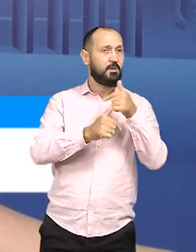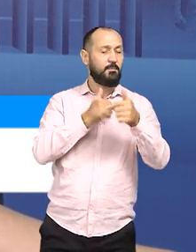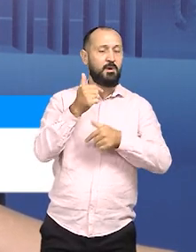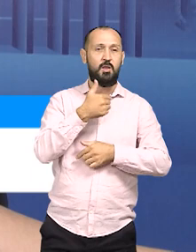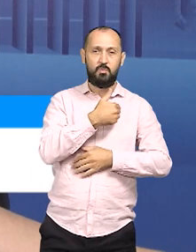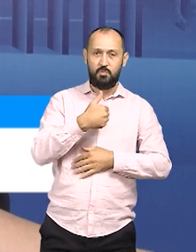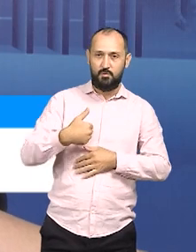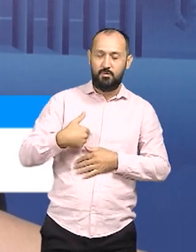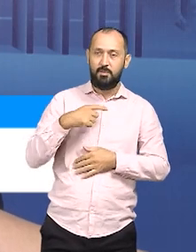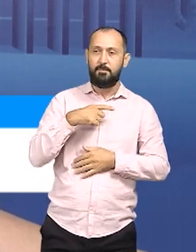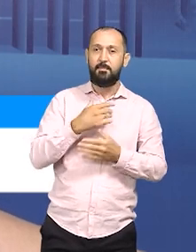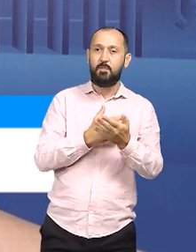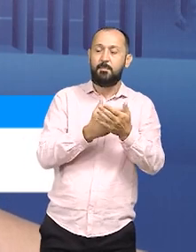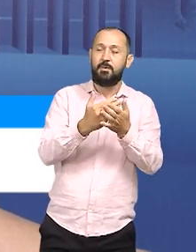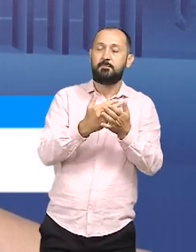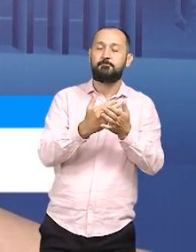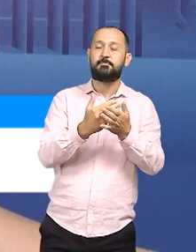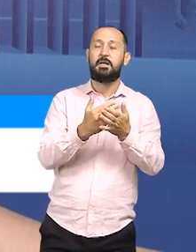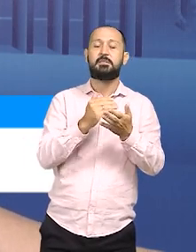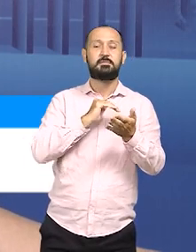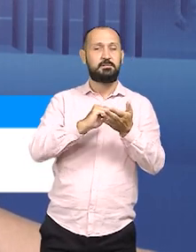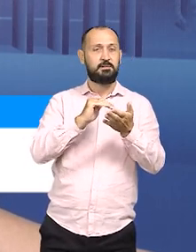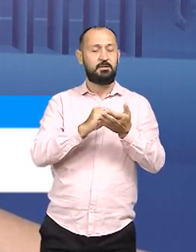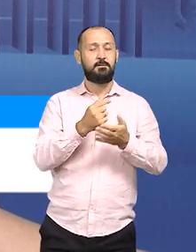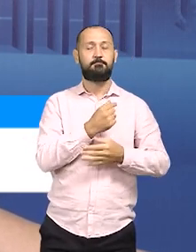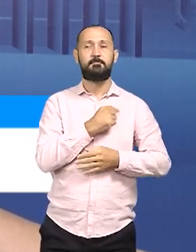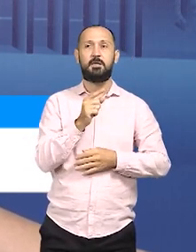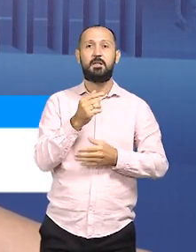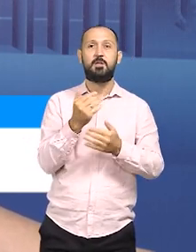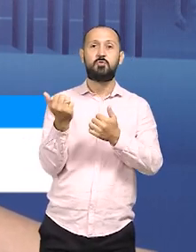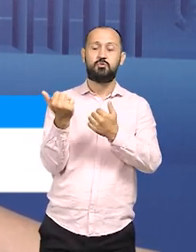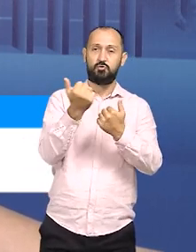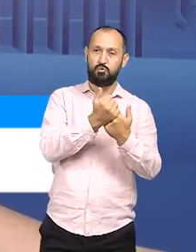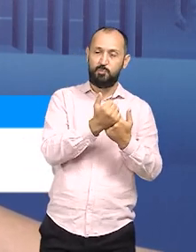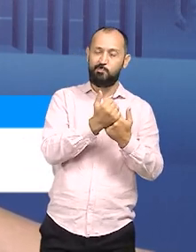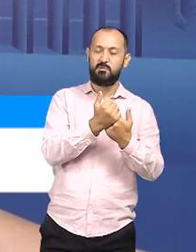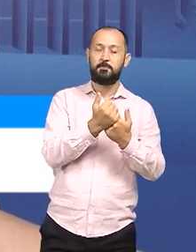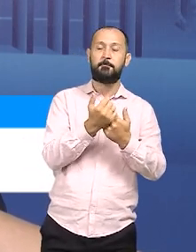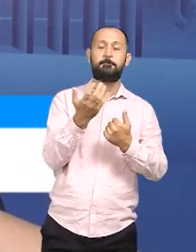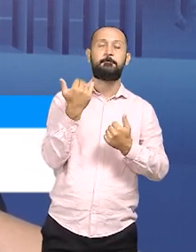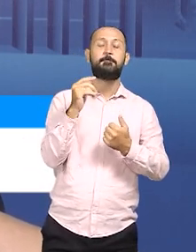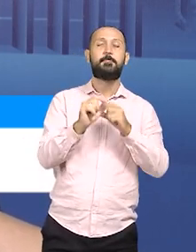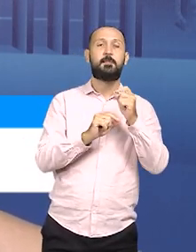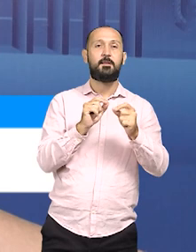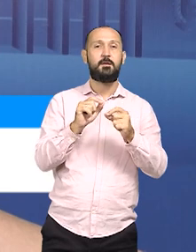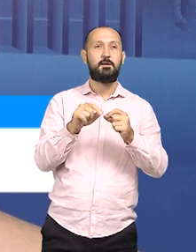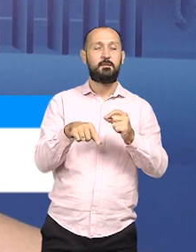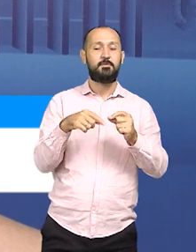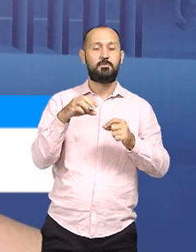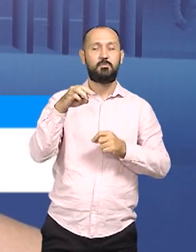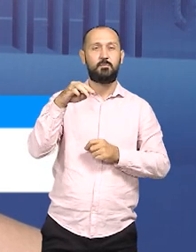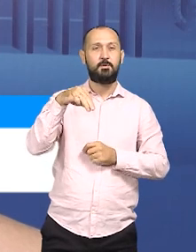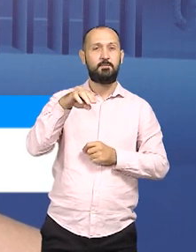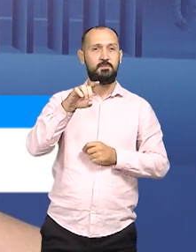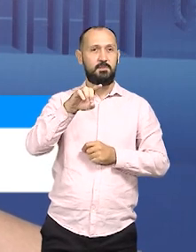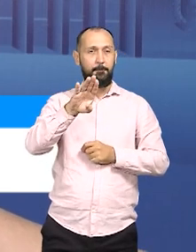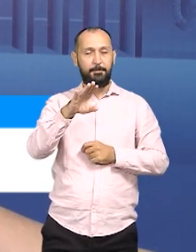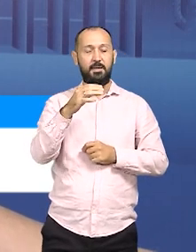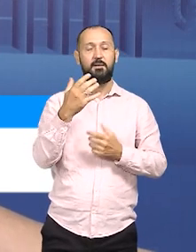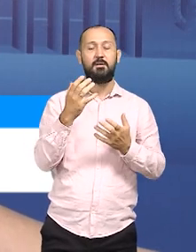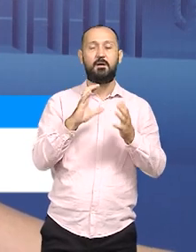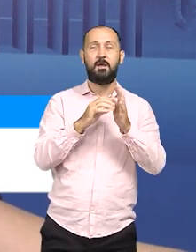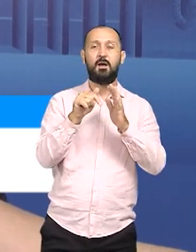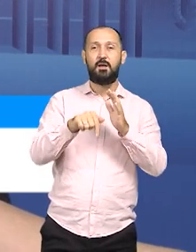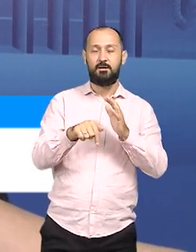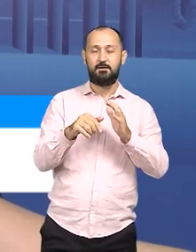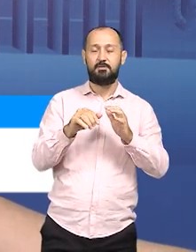Rocha pro governo para assumir a secretaria de governo o Paulo assumiu como suplente na época aqui do MDB uma